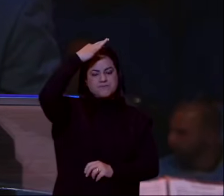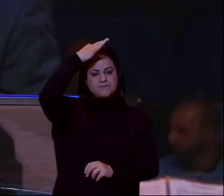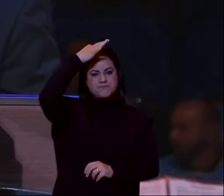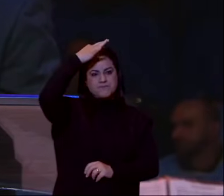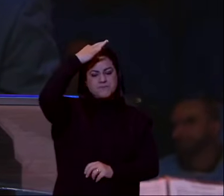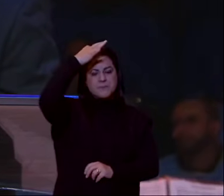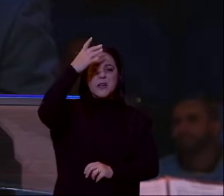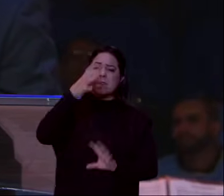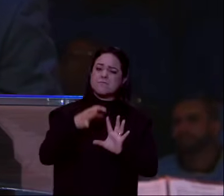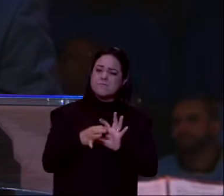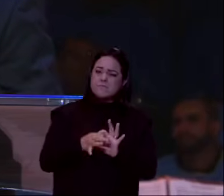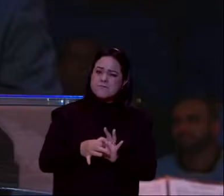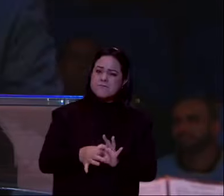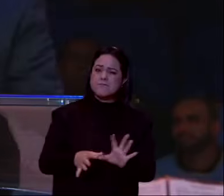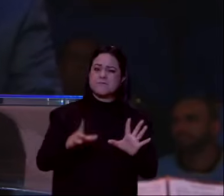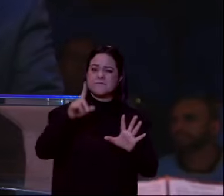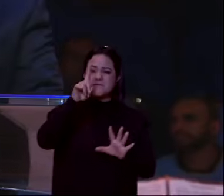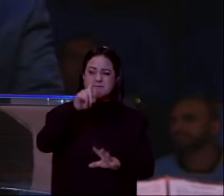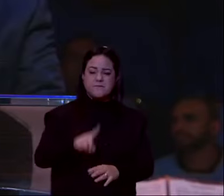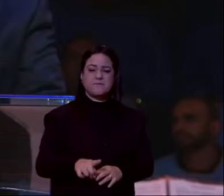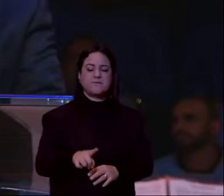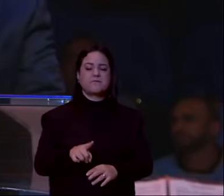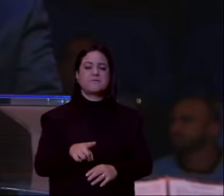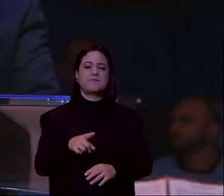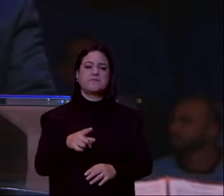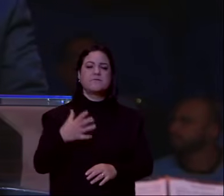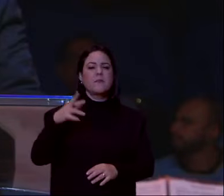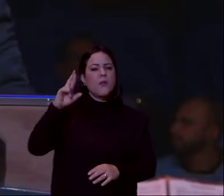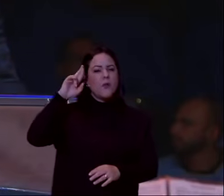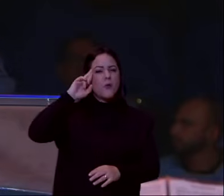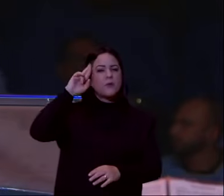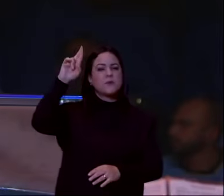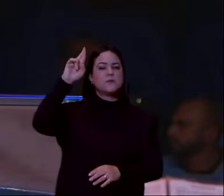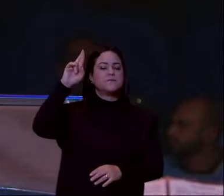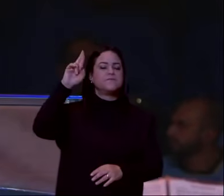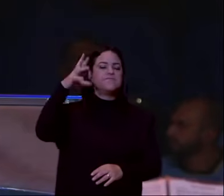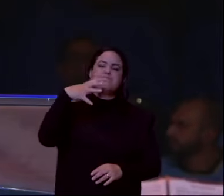a se deixar ser movido pela voz do Senhor,